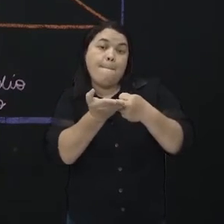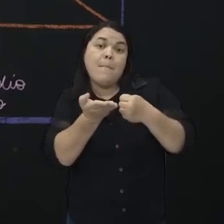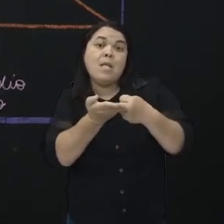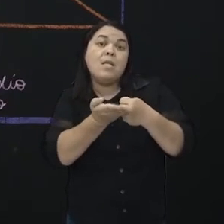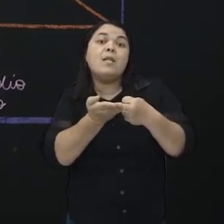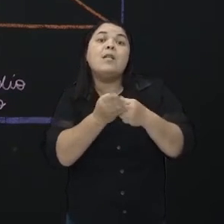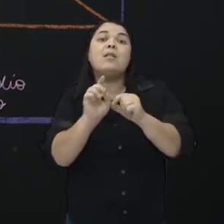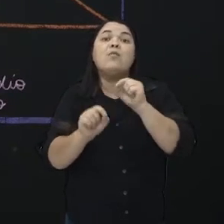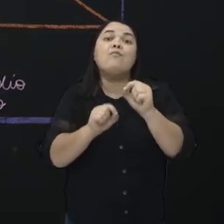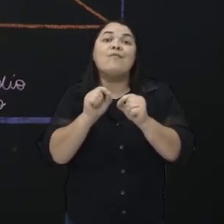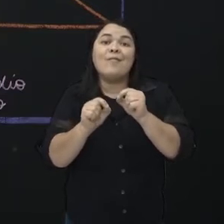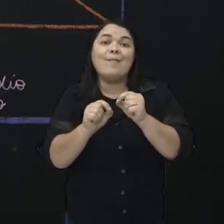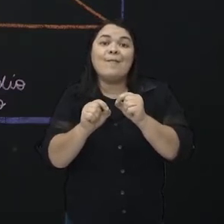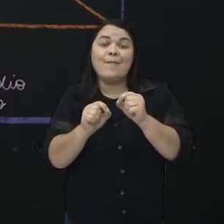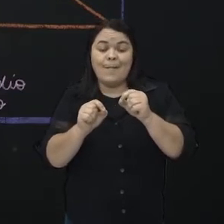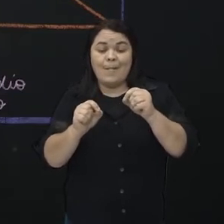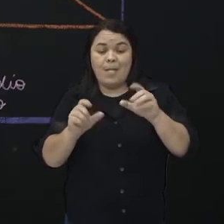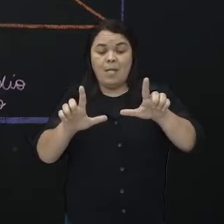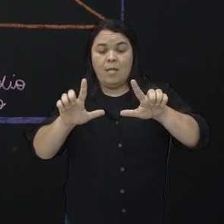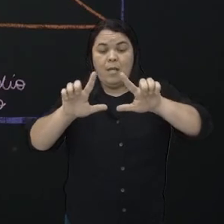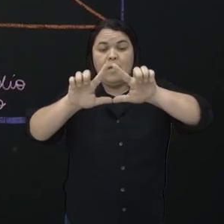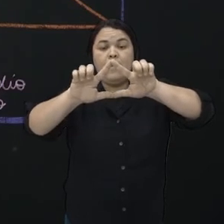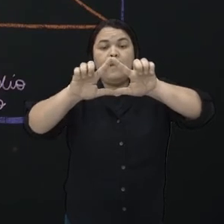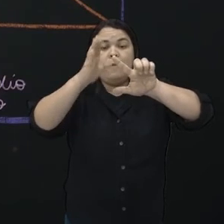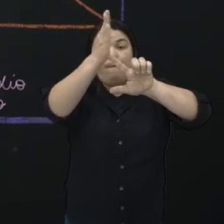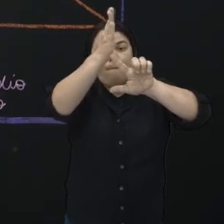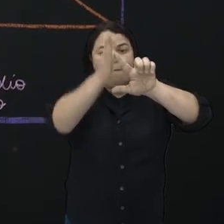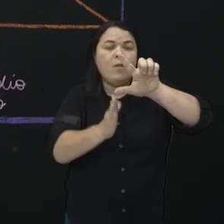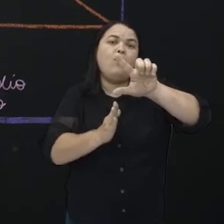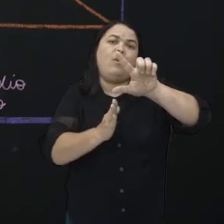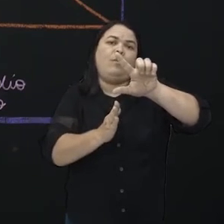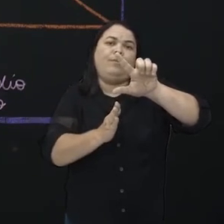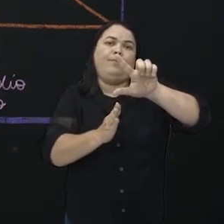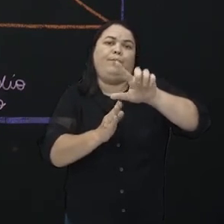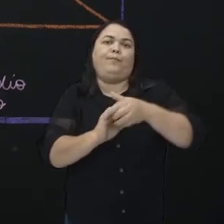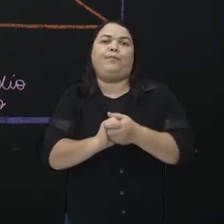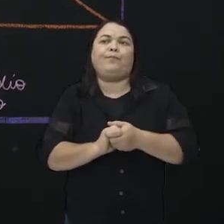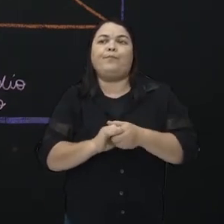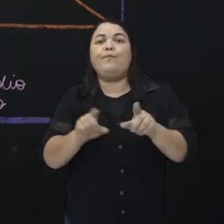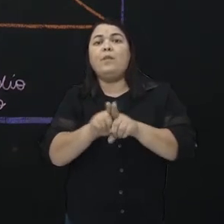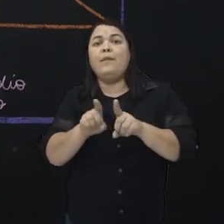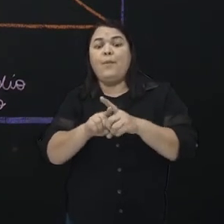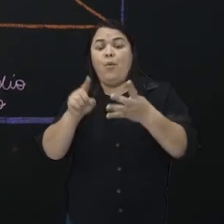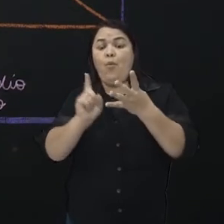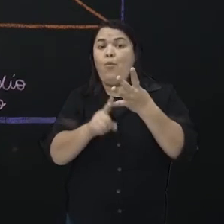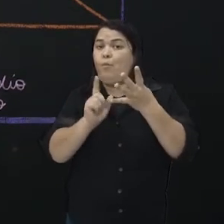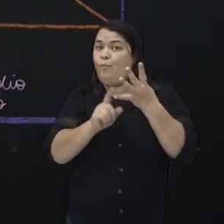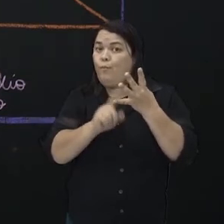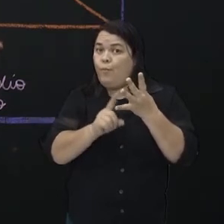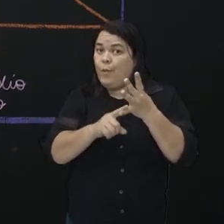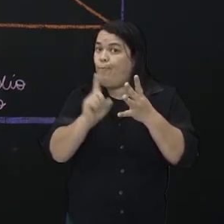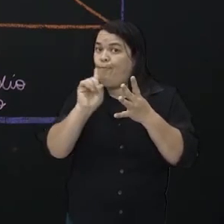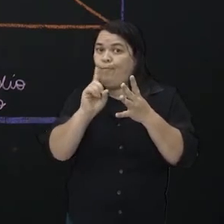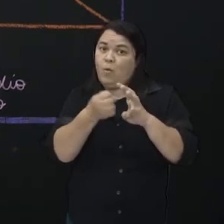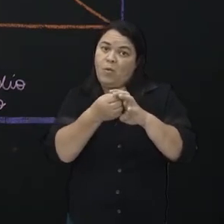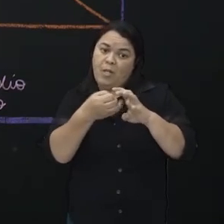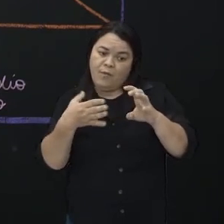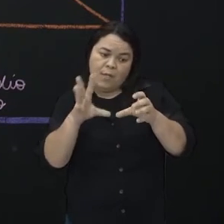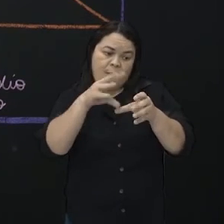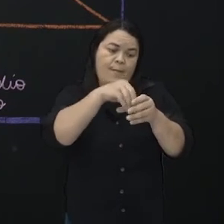é a seviana que faz 90 graus onde chega, a bissetriz, que é a seviana que divide o ângulo de onde ela sai ao